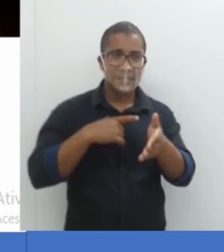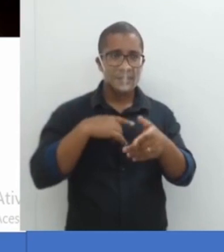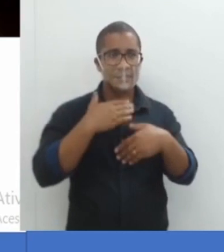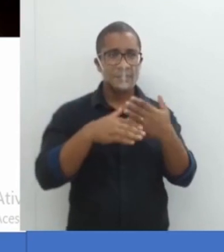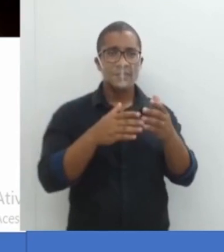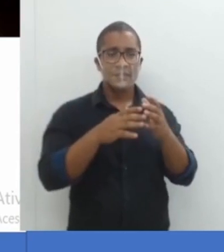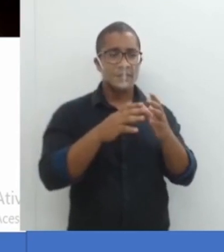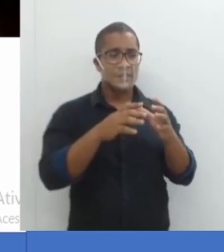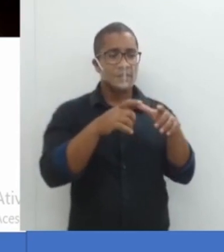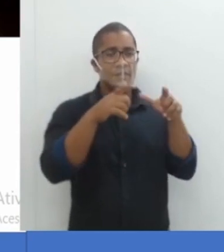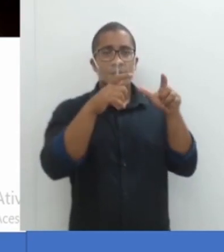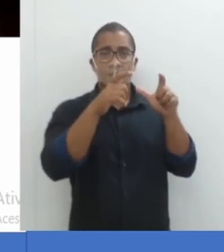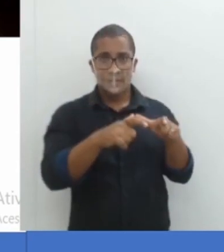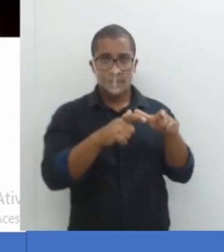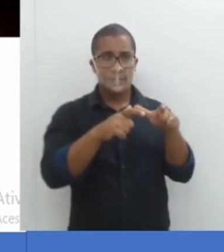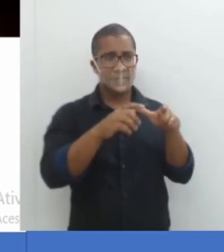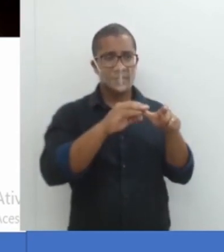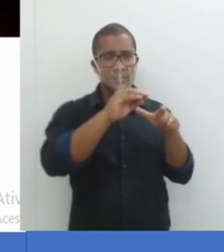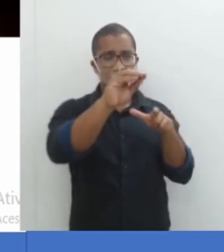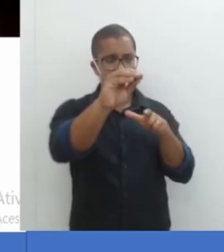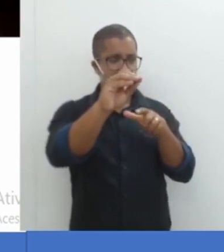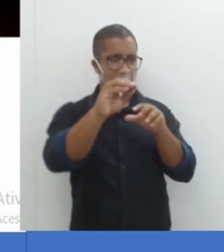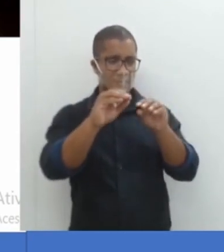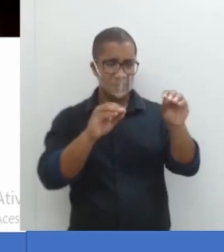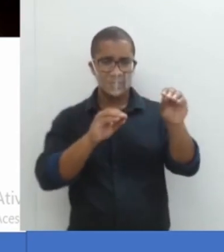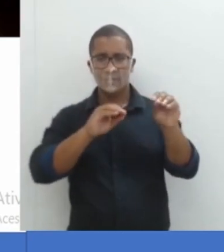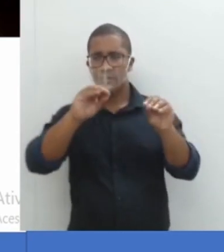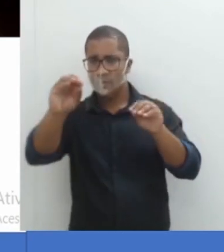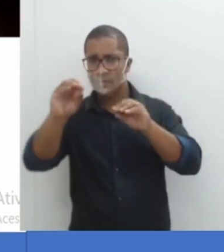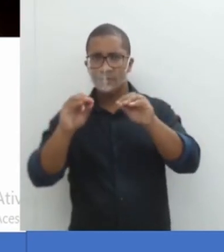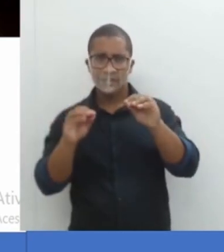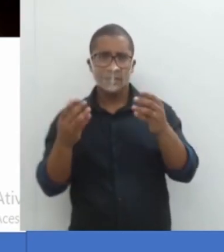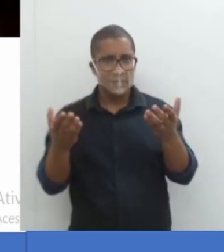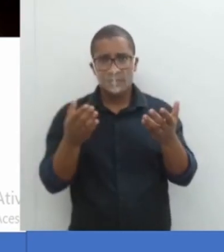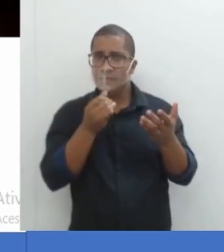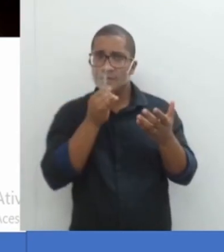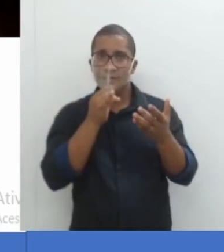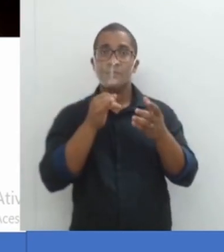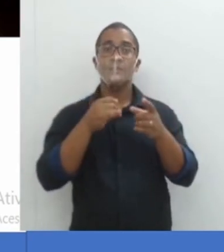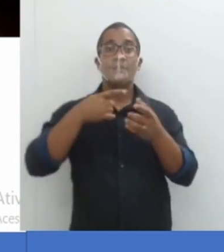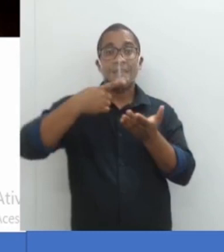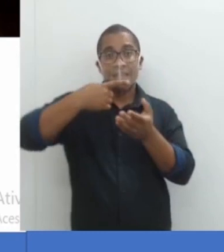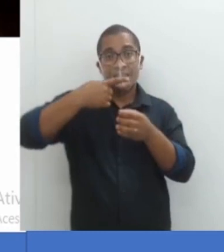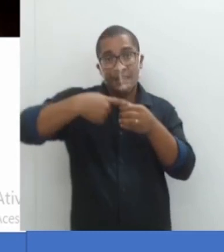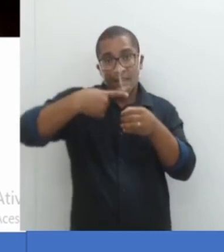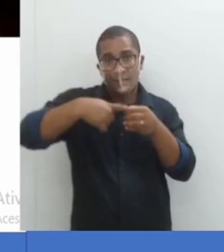por exemplo, nas terras interioranas de Pernambuco. Os indígenas Funiô